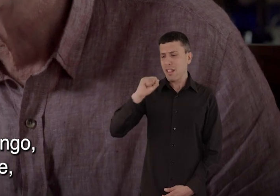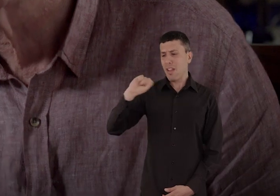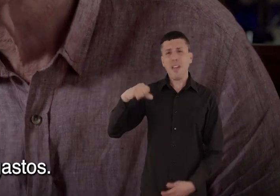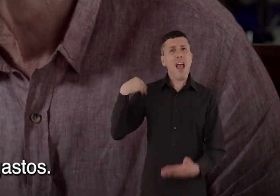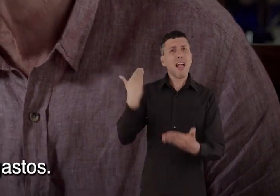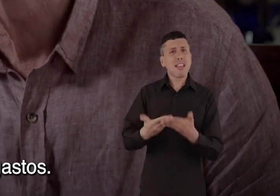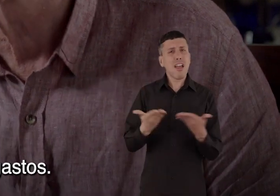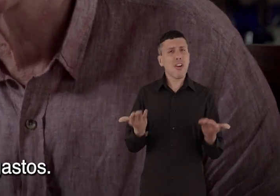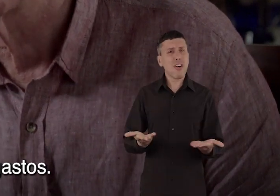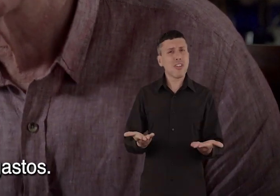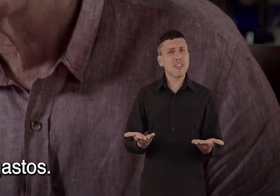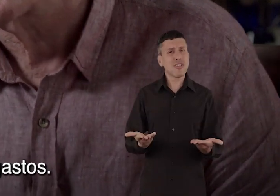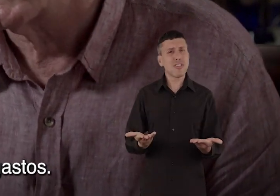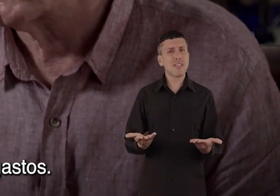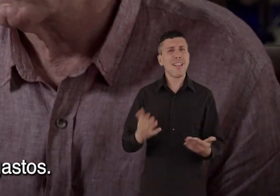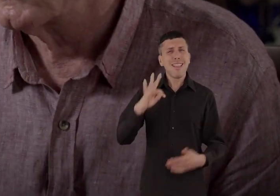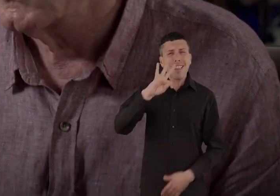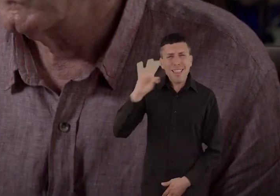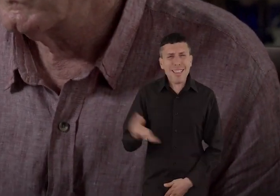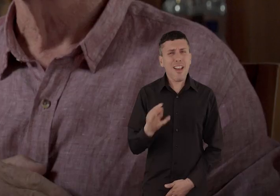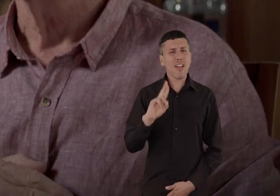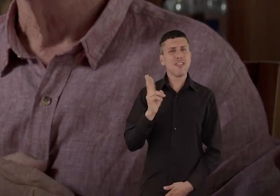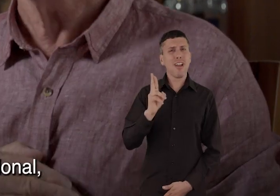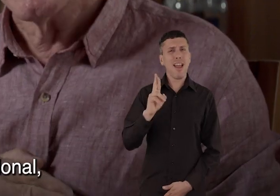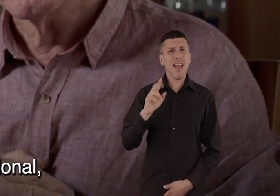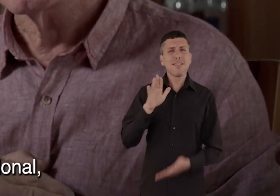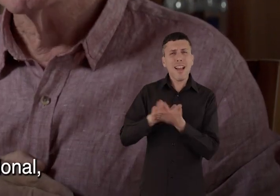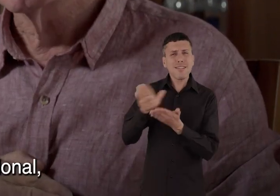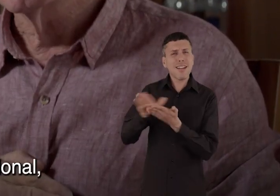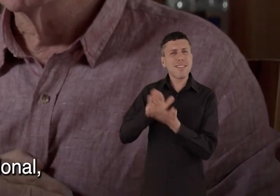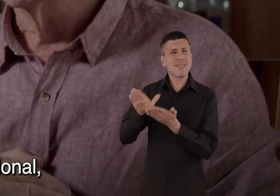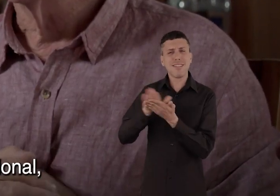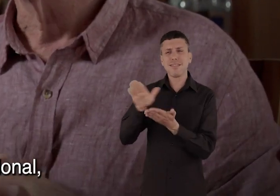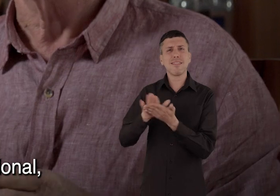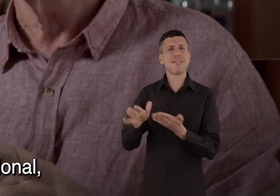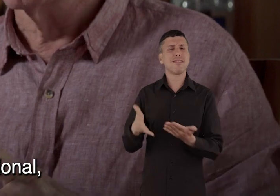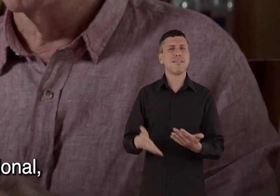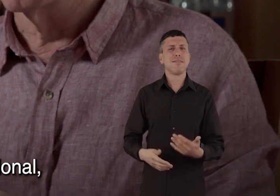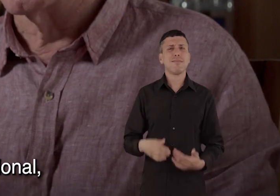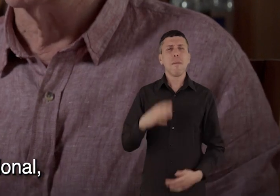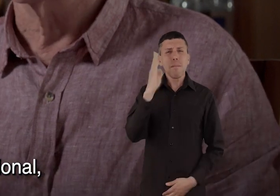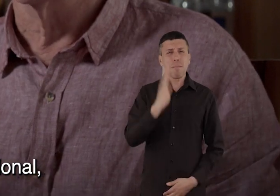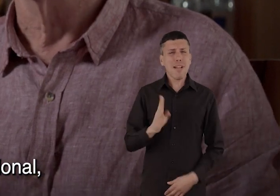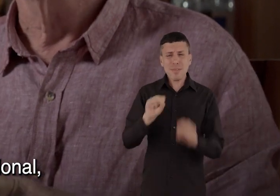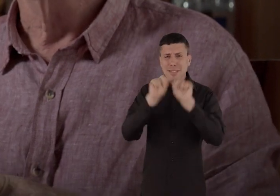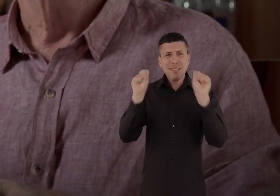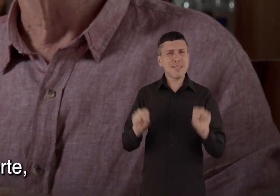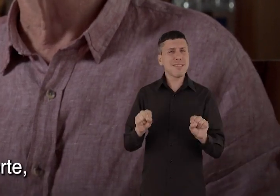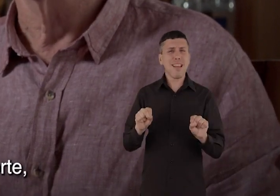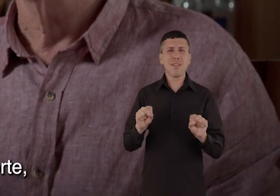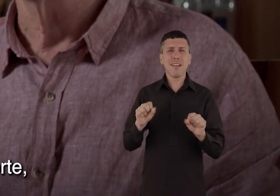1988 até hoje, trilhões de reais foram gastos. O país está com um sistema